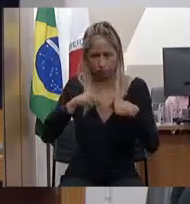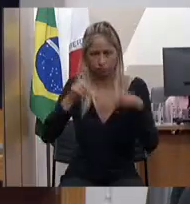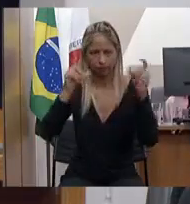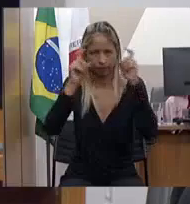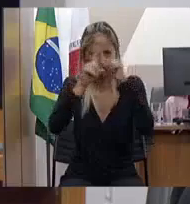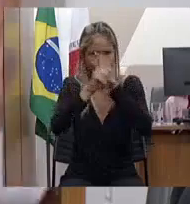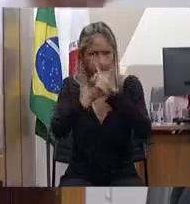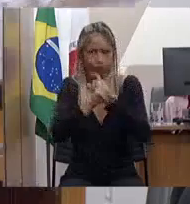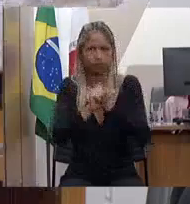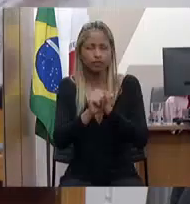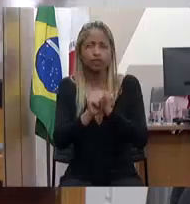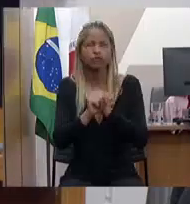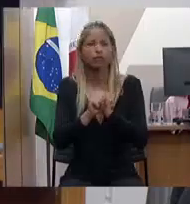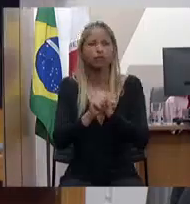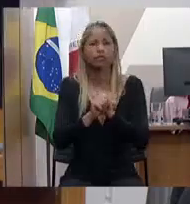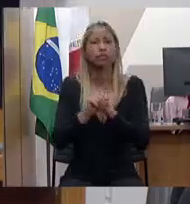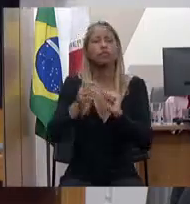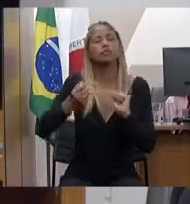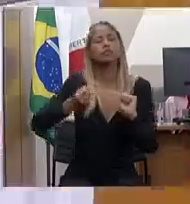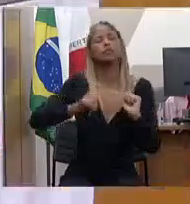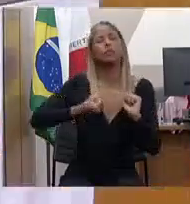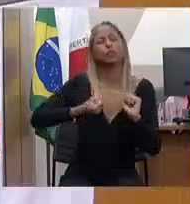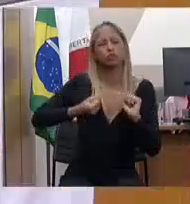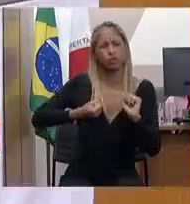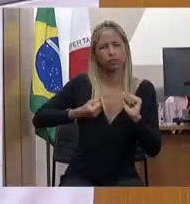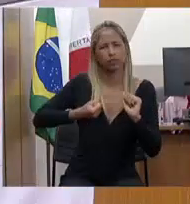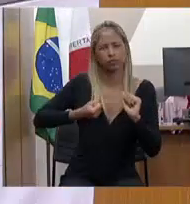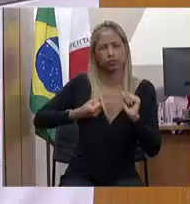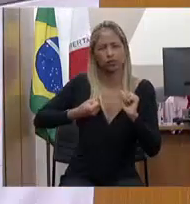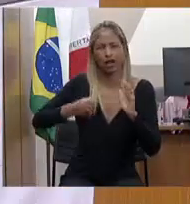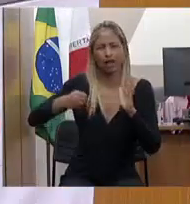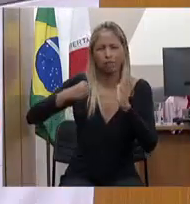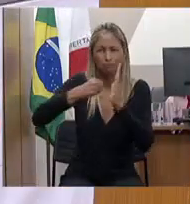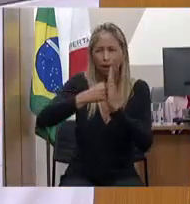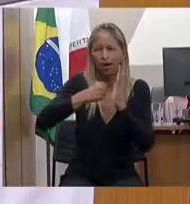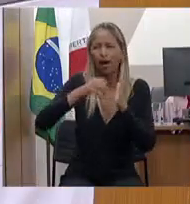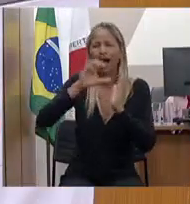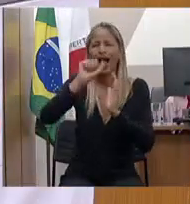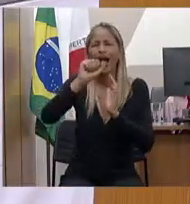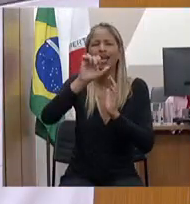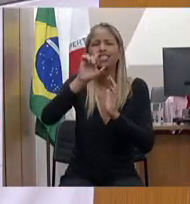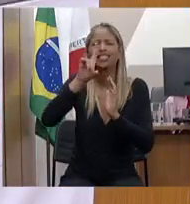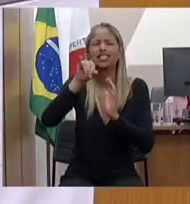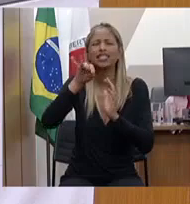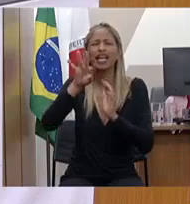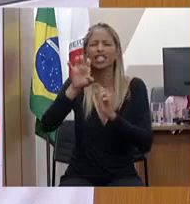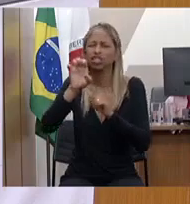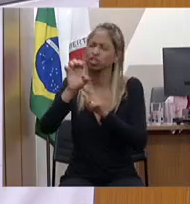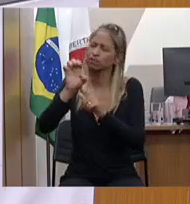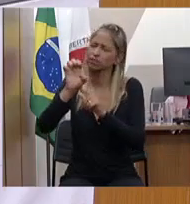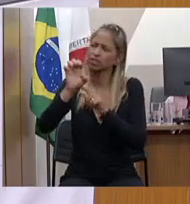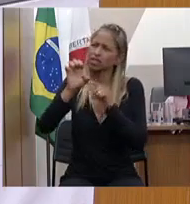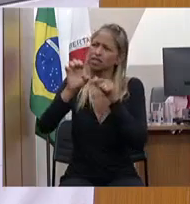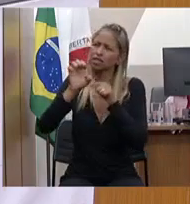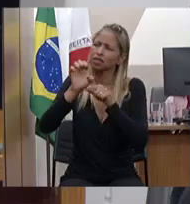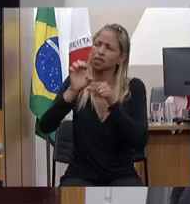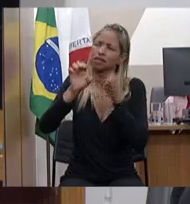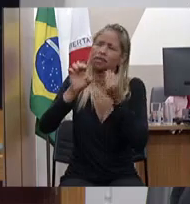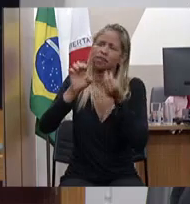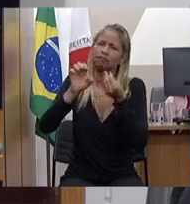de chamar esses números aqui de acidentes que para mim de acidente talvez tenha muito pouco